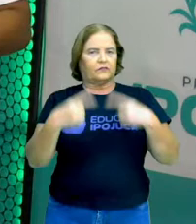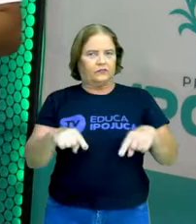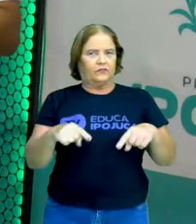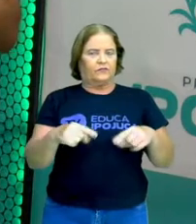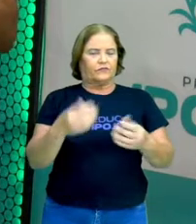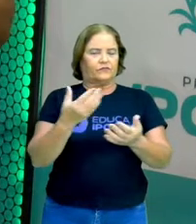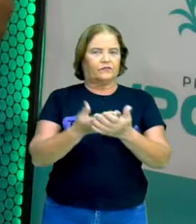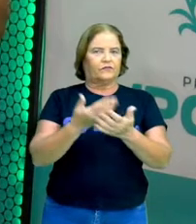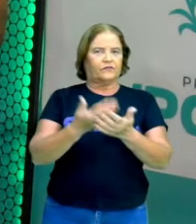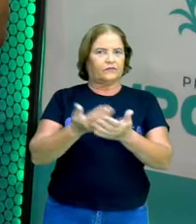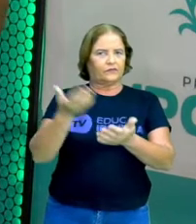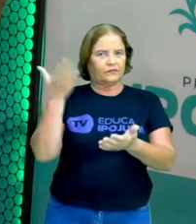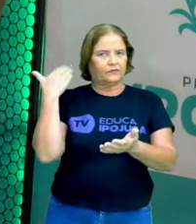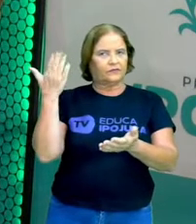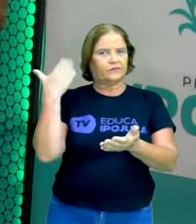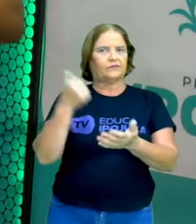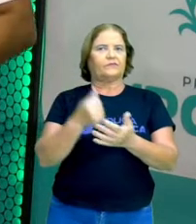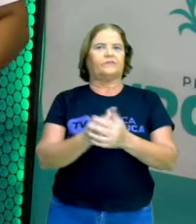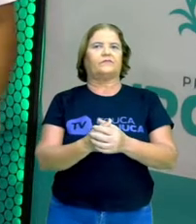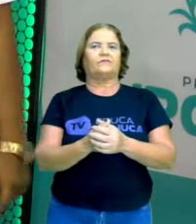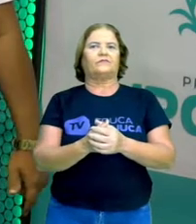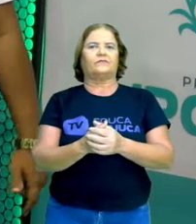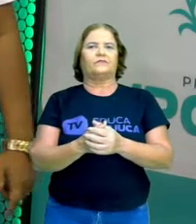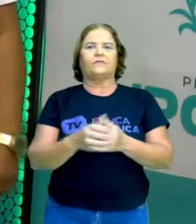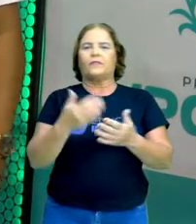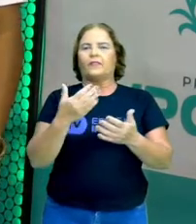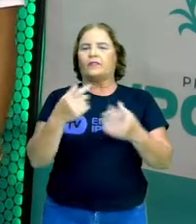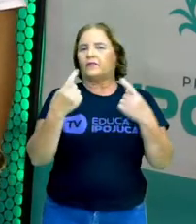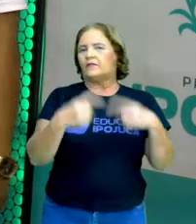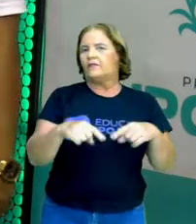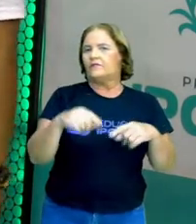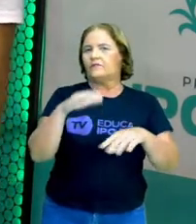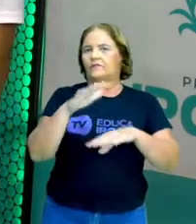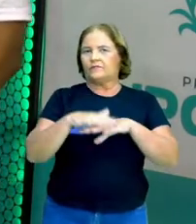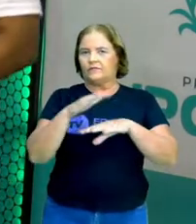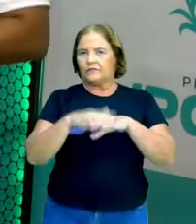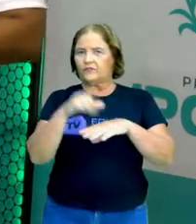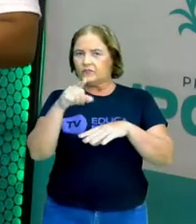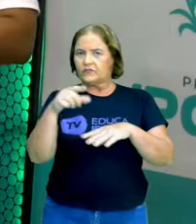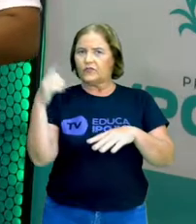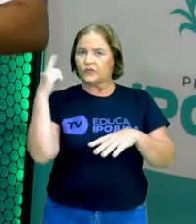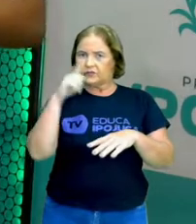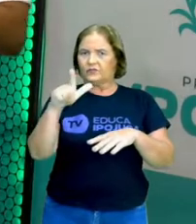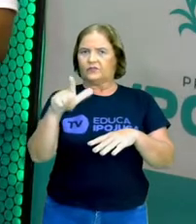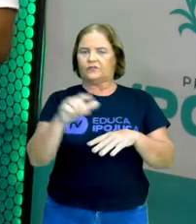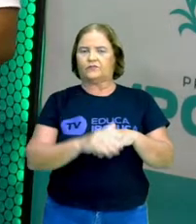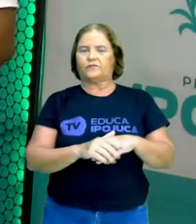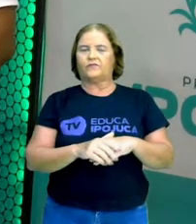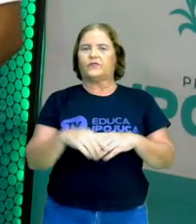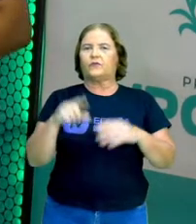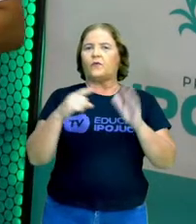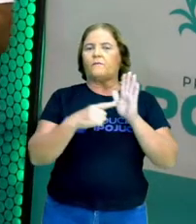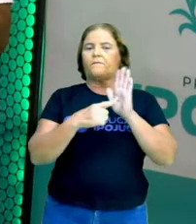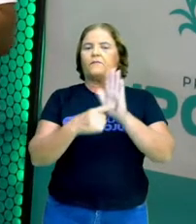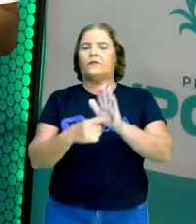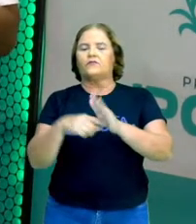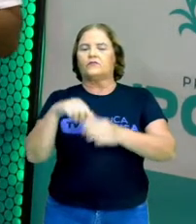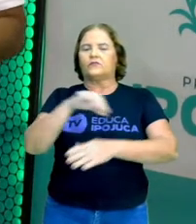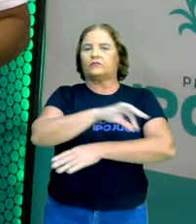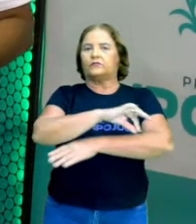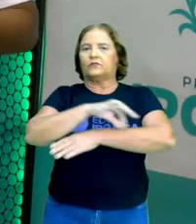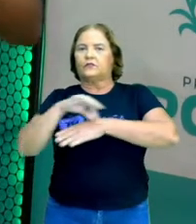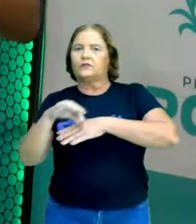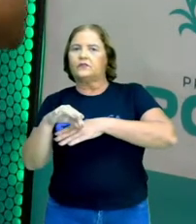aula anterior, o desafio matemático. Você conseguiu? Represente na reta numérica os